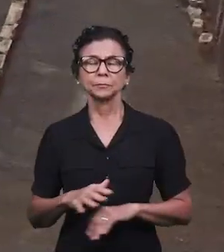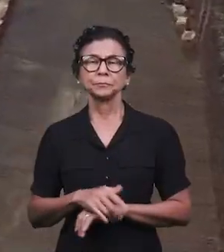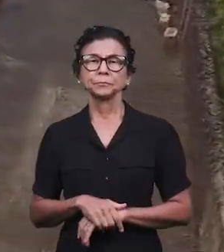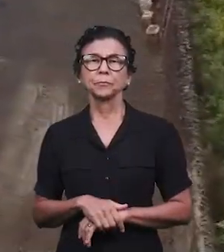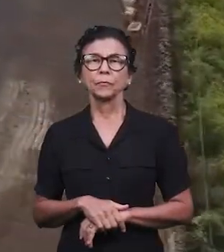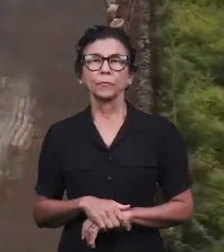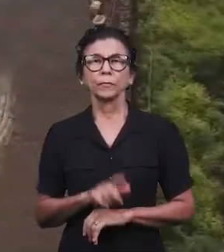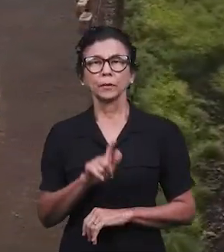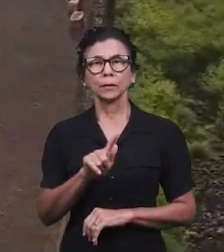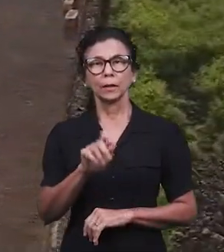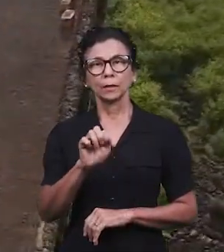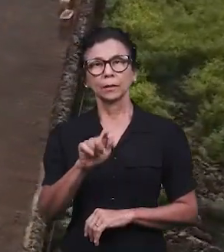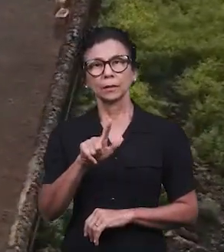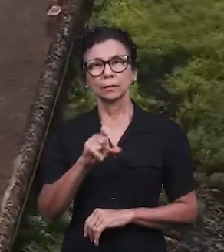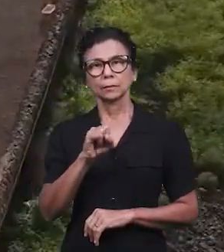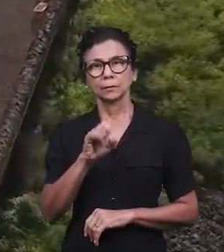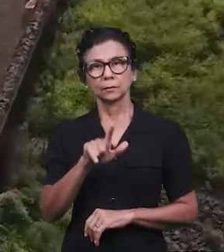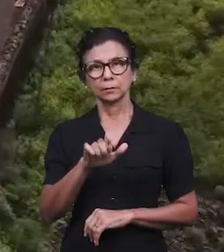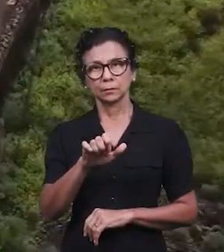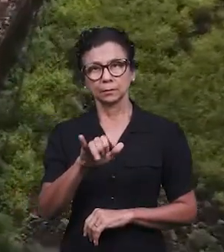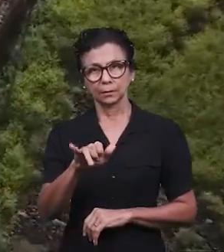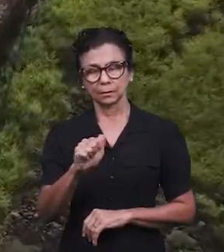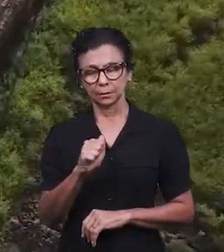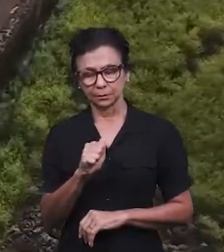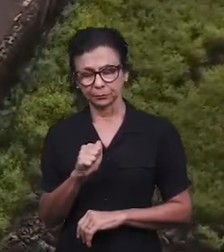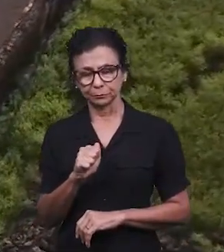Queremos frisar aqui a importância.